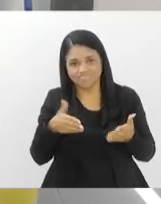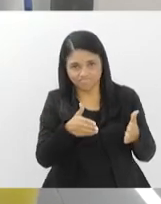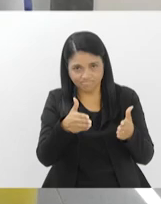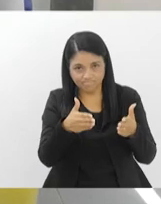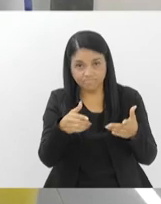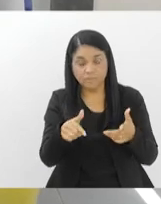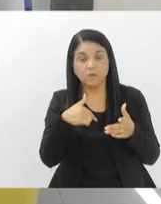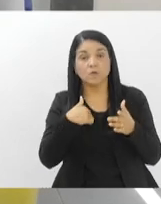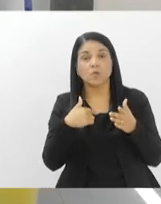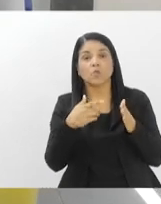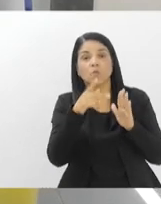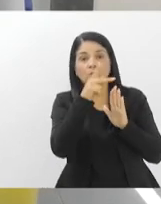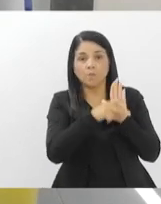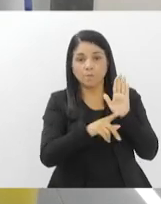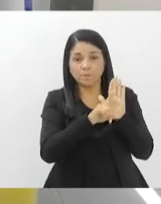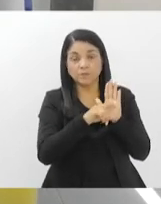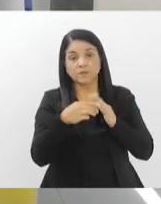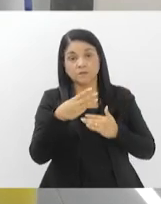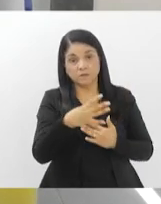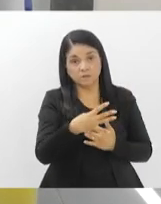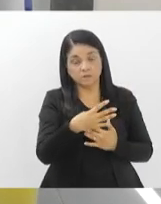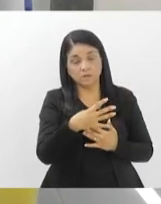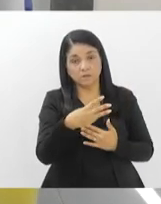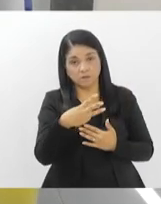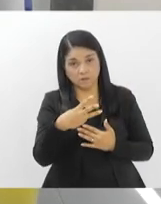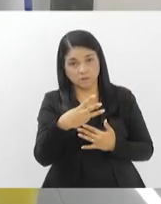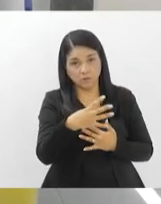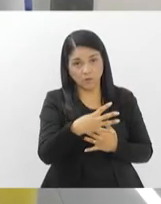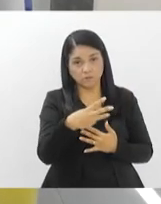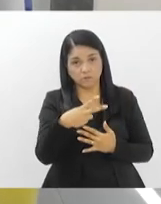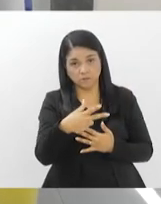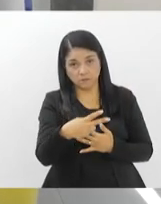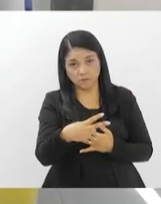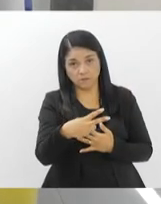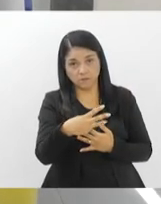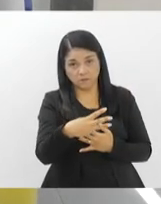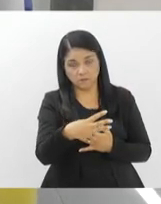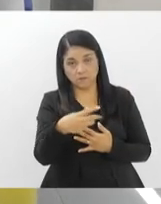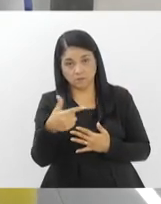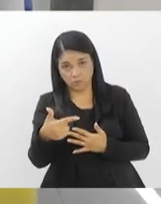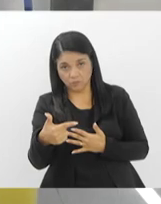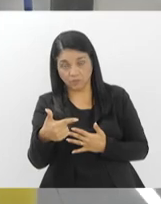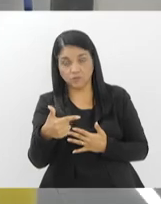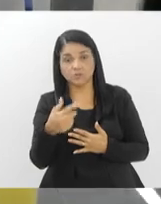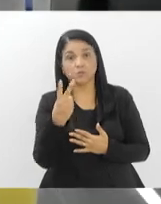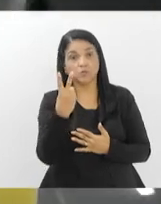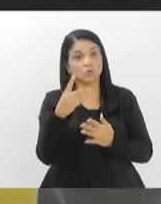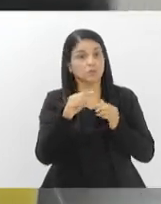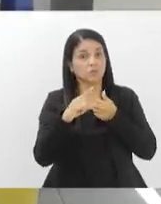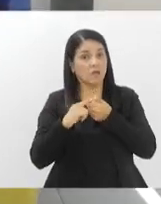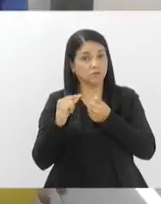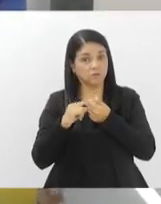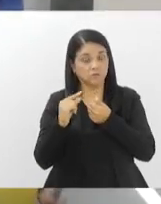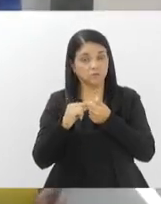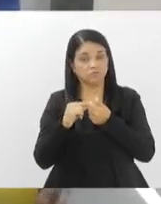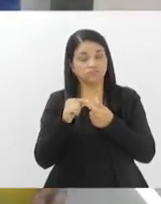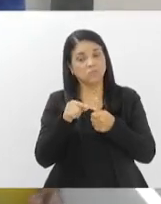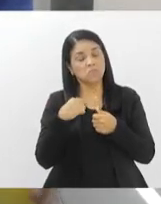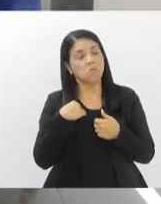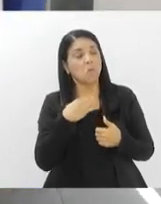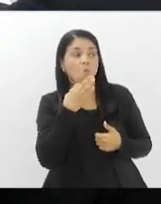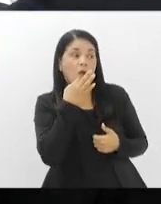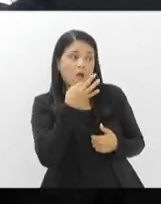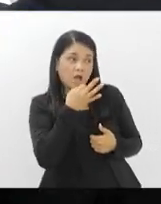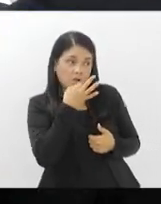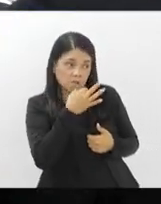proposta, o PL proposto, o 3432, por mim, é muito objetivo, são dois artigos apenas. Eu acho que Vossa Excelência poderia alterar a lei, pode ser, se